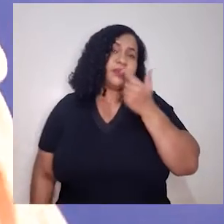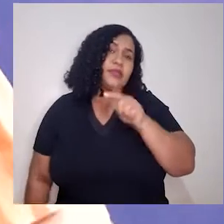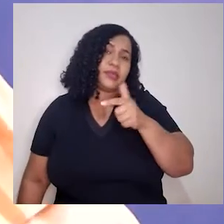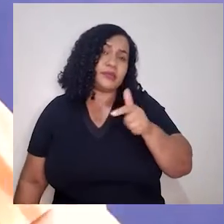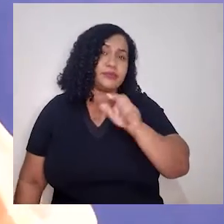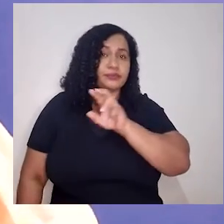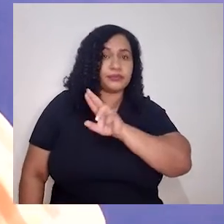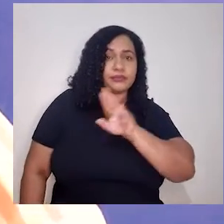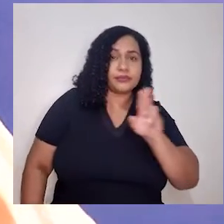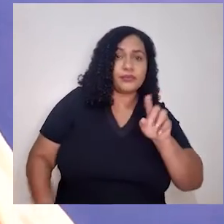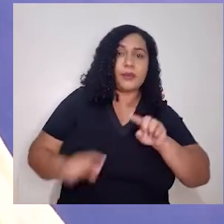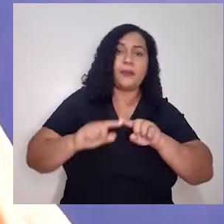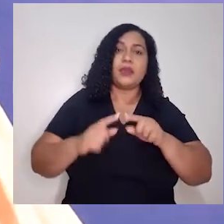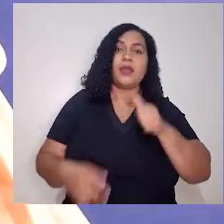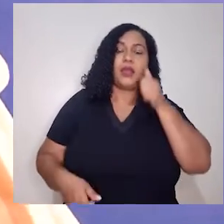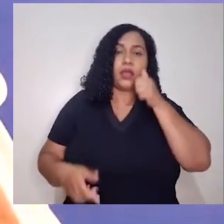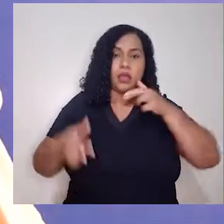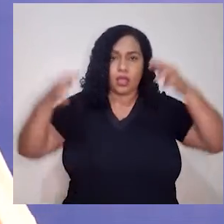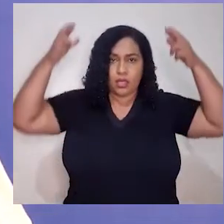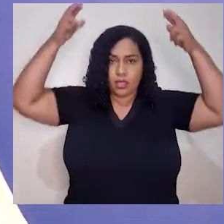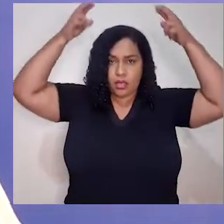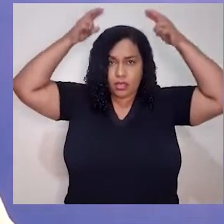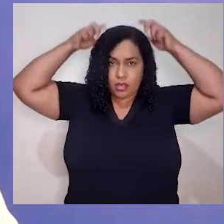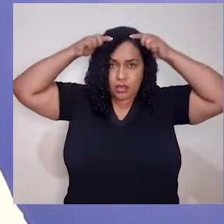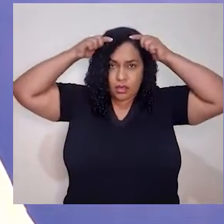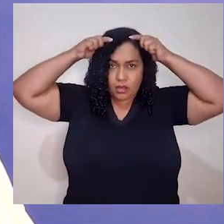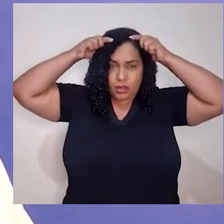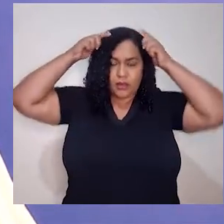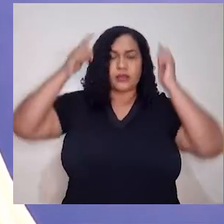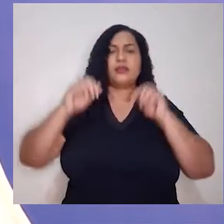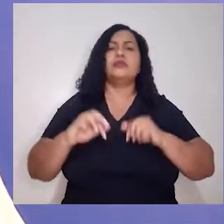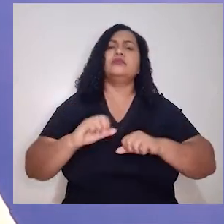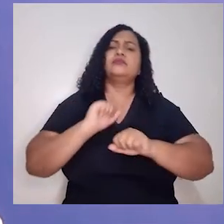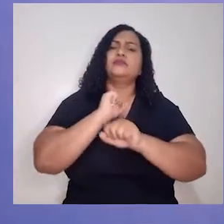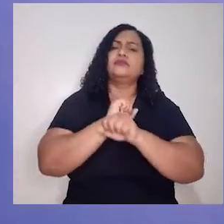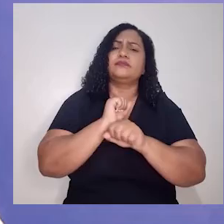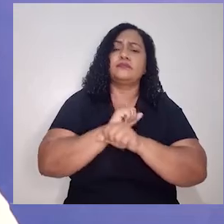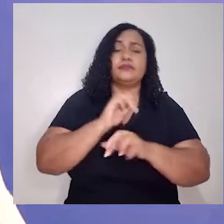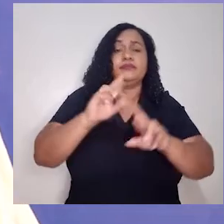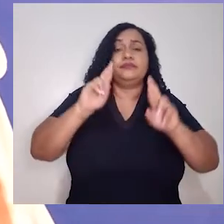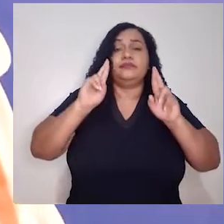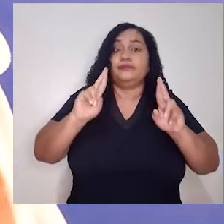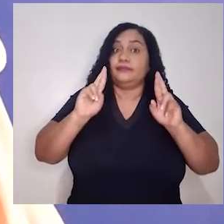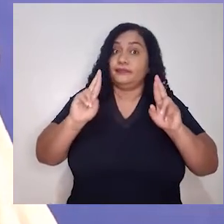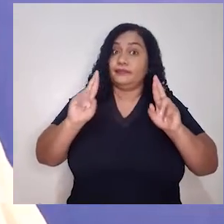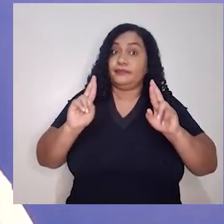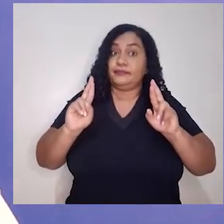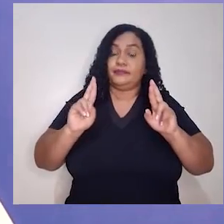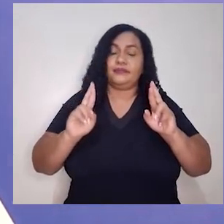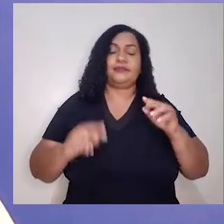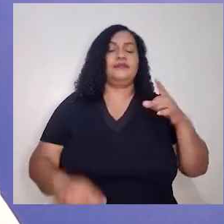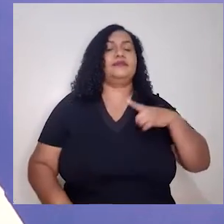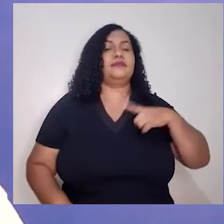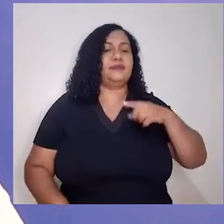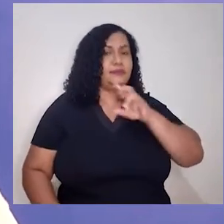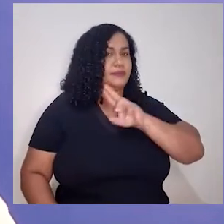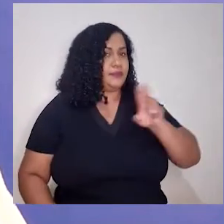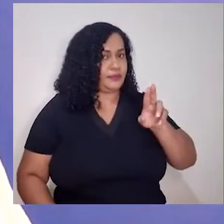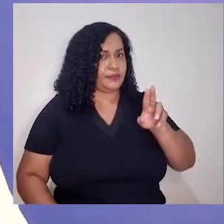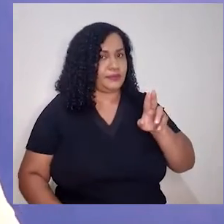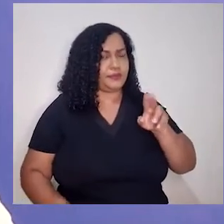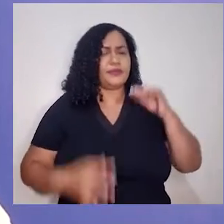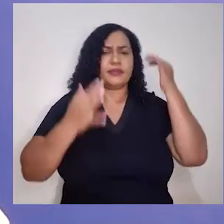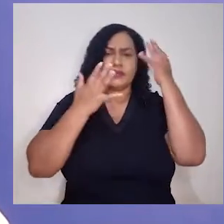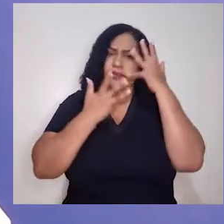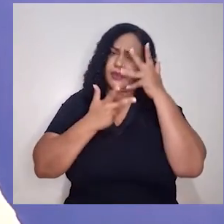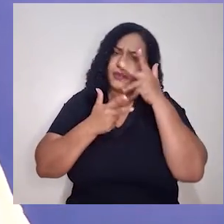ela não tinha, mas a rainha esperava tranquilo que de muito longe seu nome um